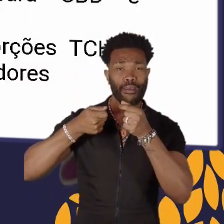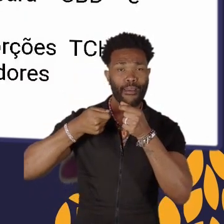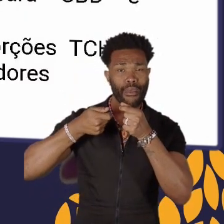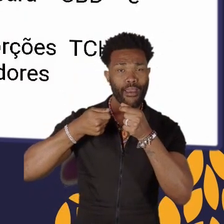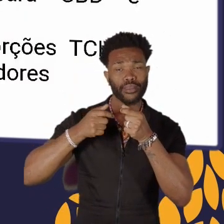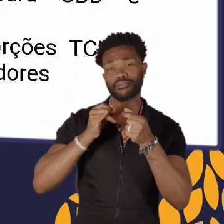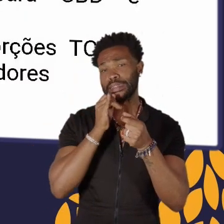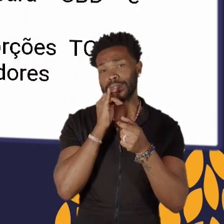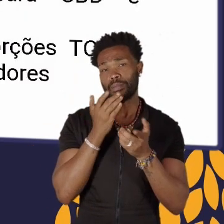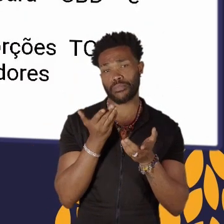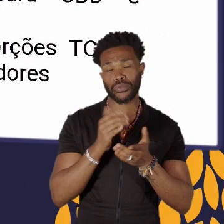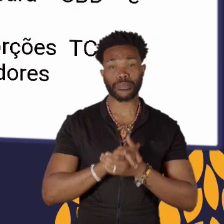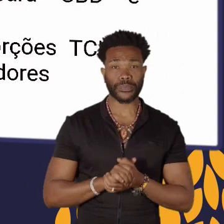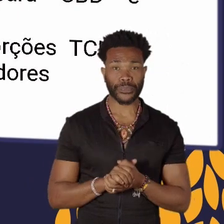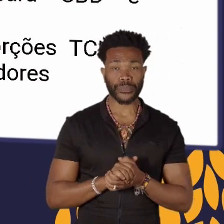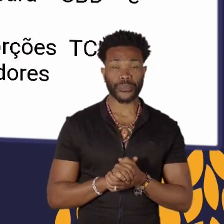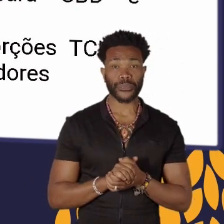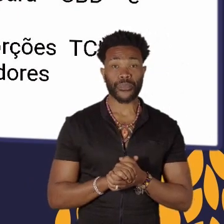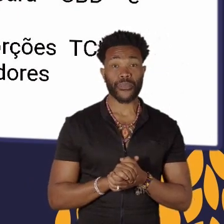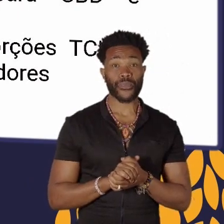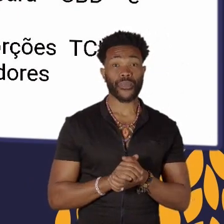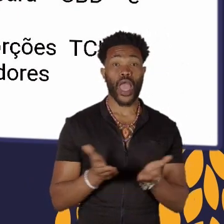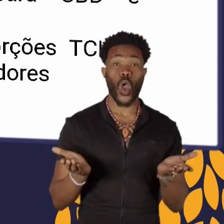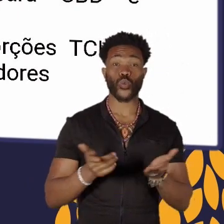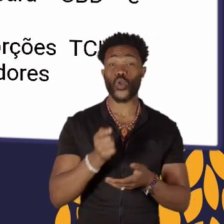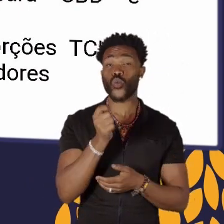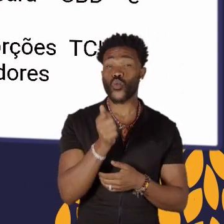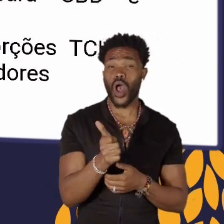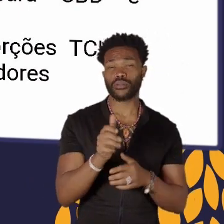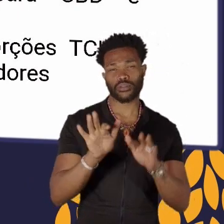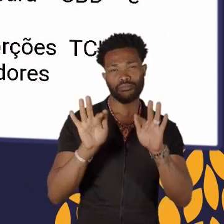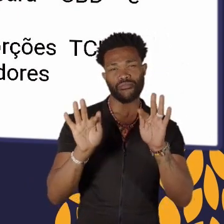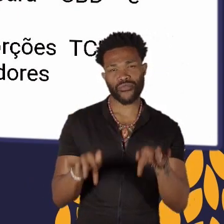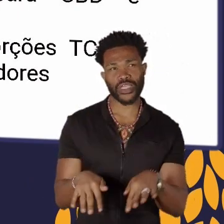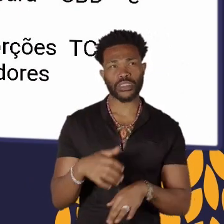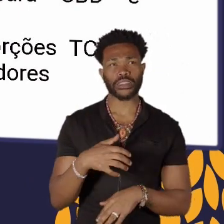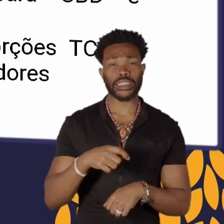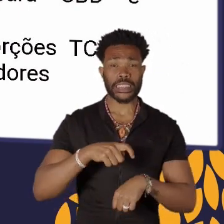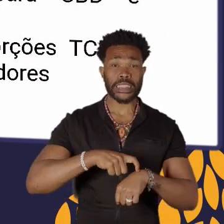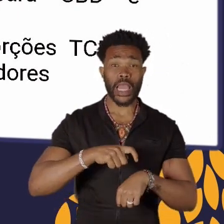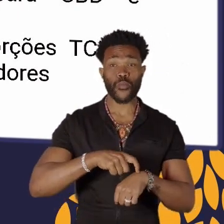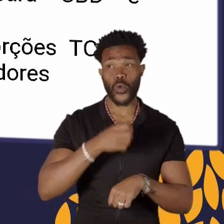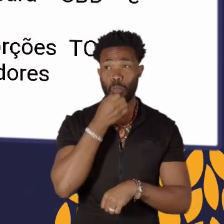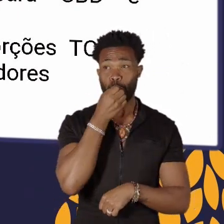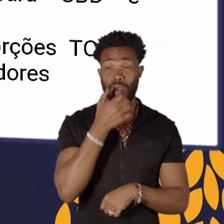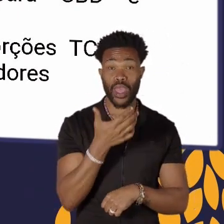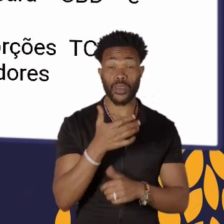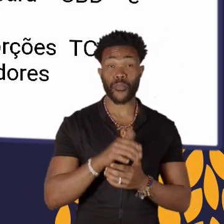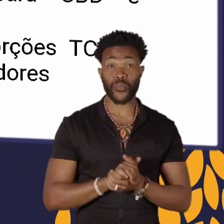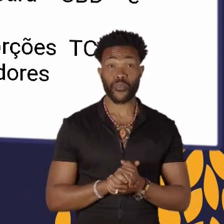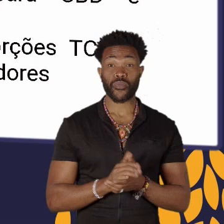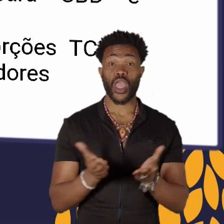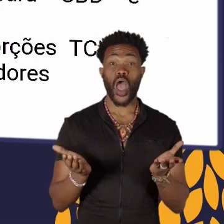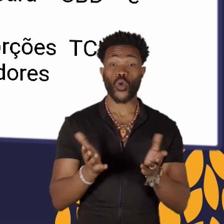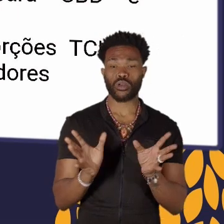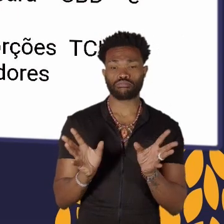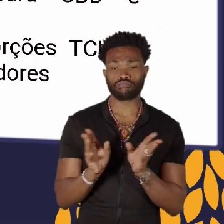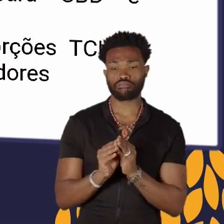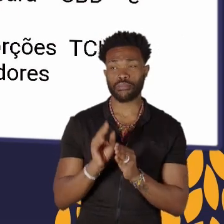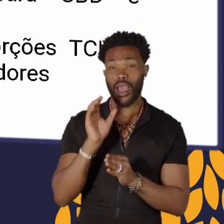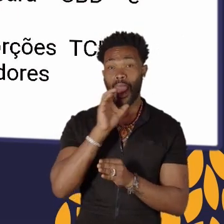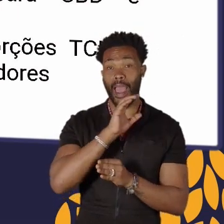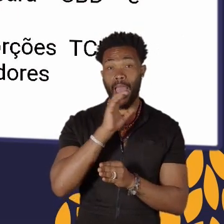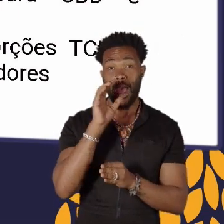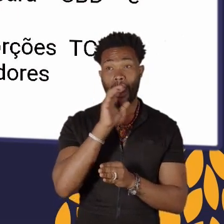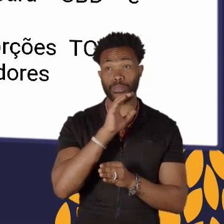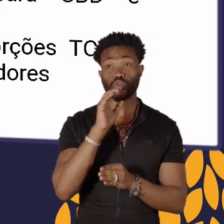exemplo. E aí eu estou caminhando para o final, estou super bem no tempo, e aí eu fiz uma síntese muito rápida, que é